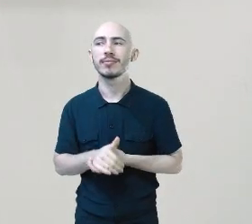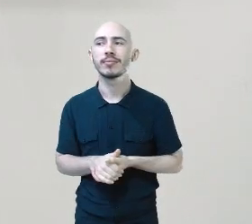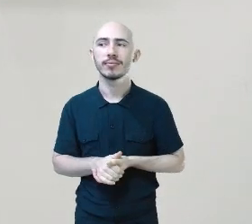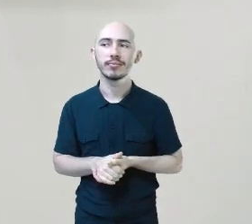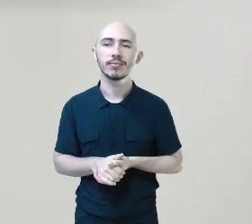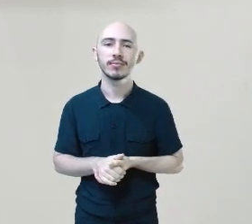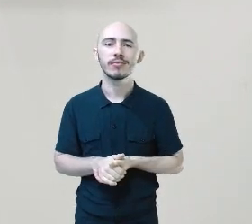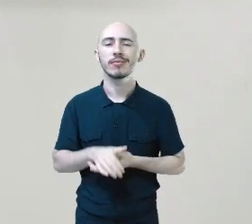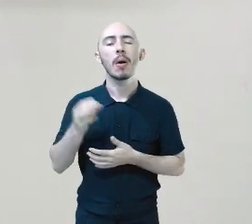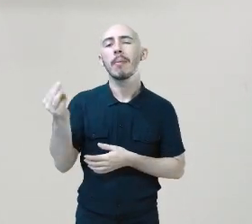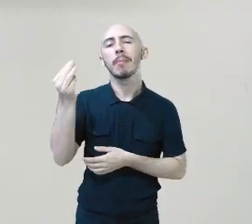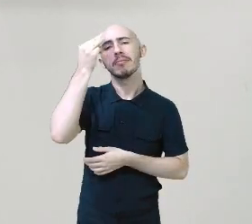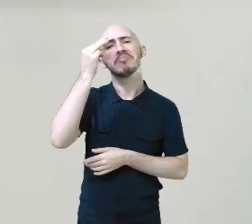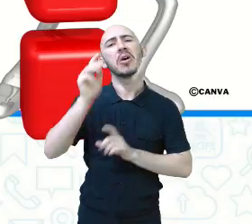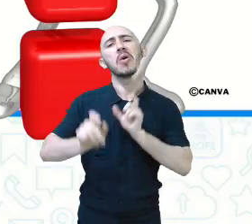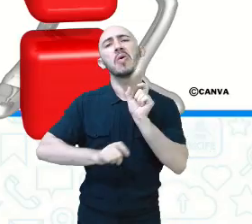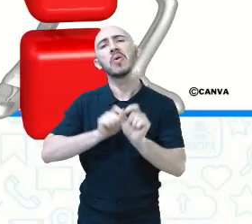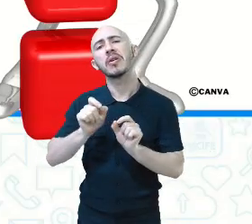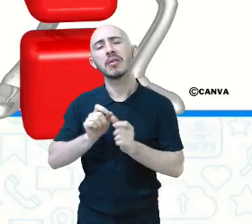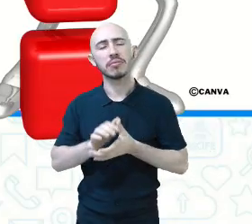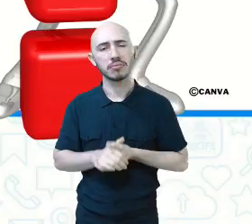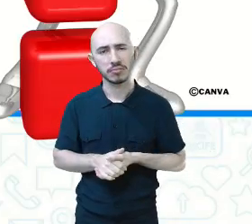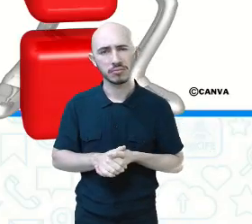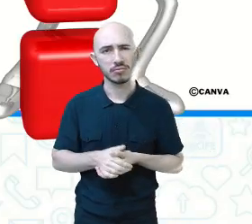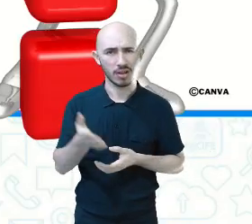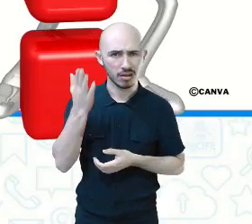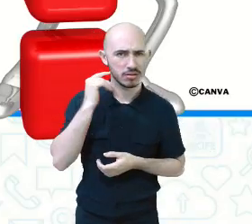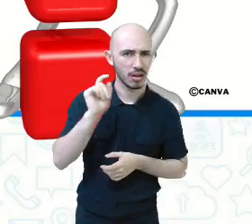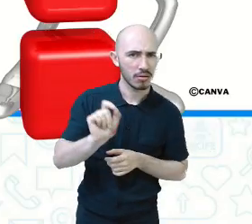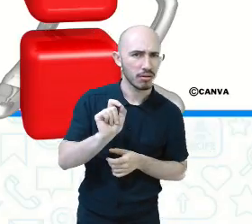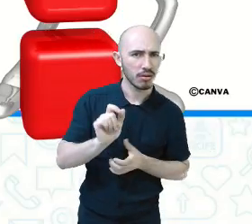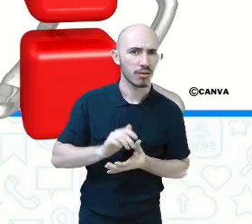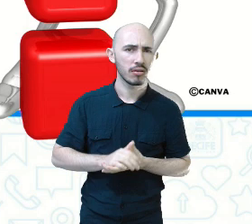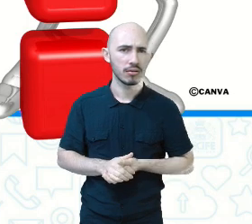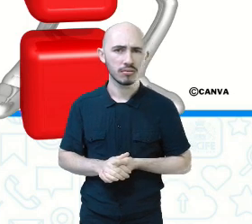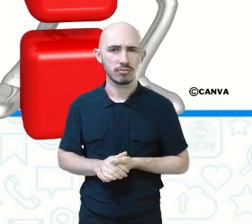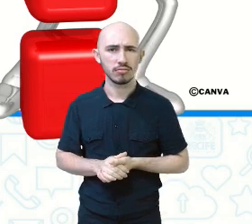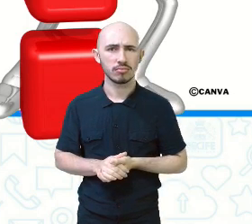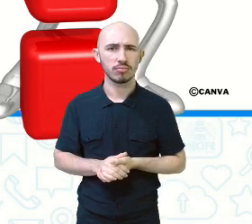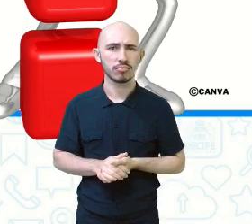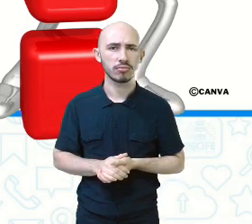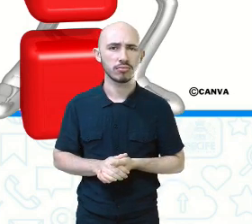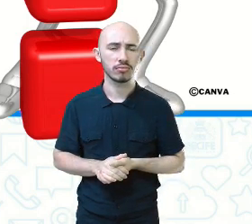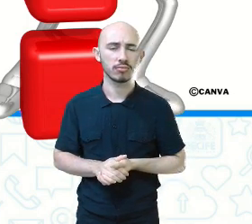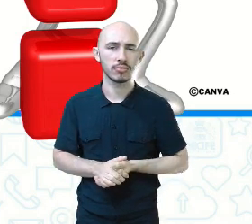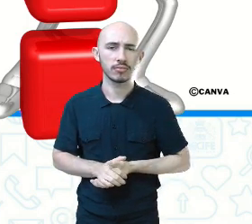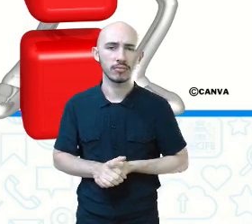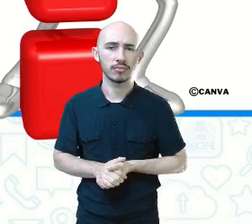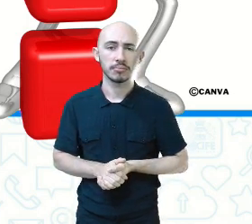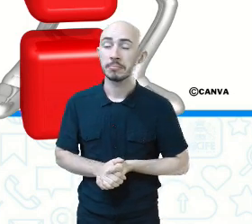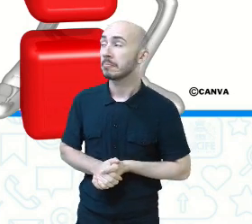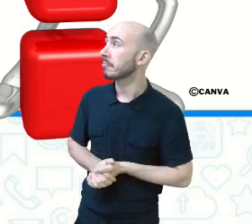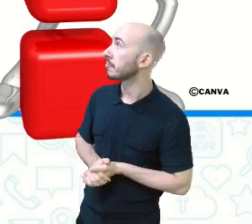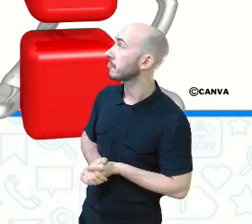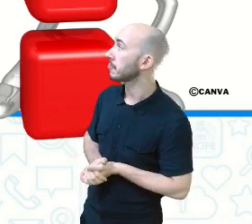é memória? Você sabe o que é memória? E